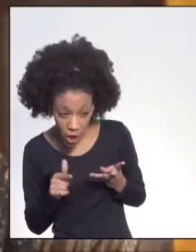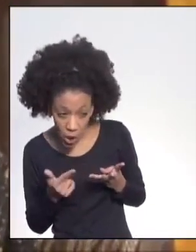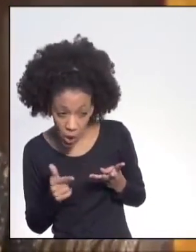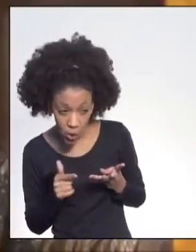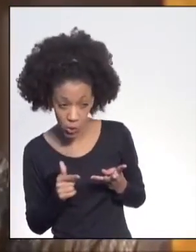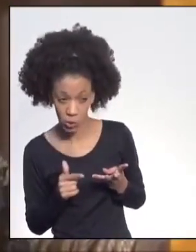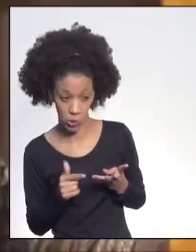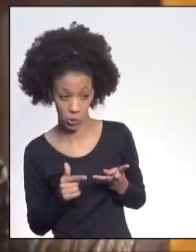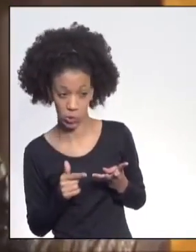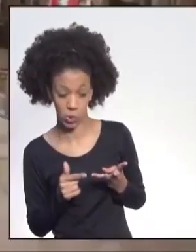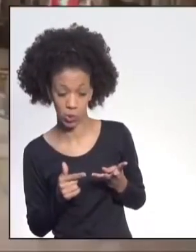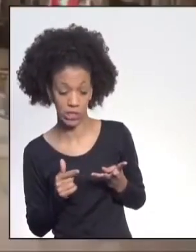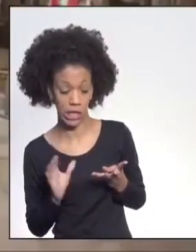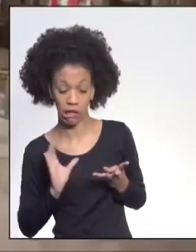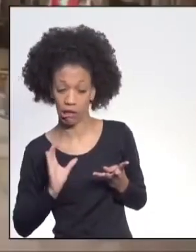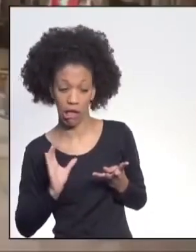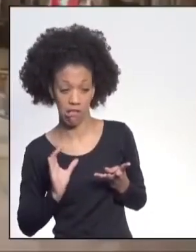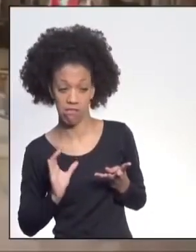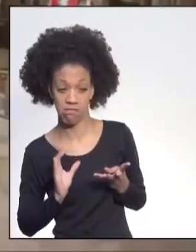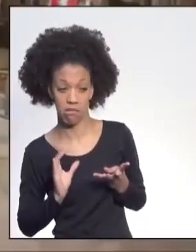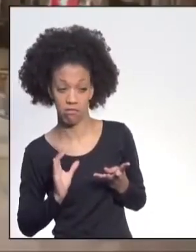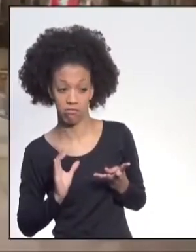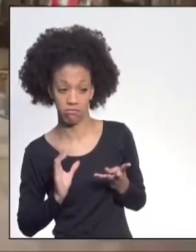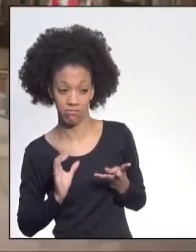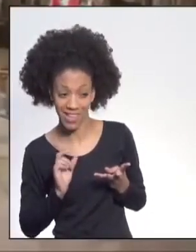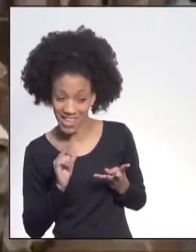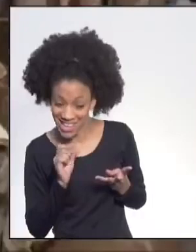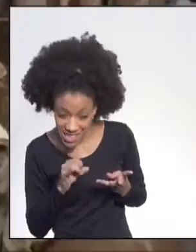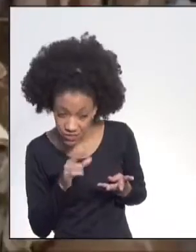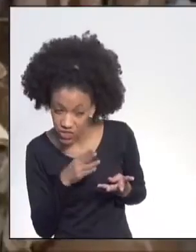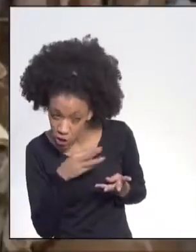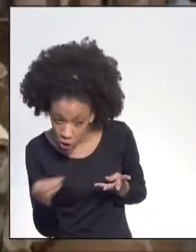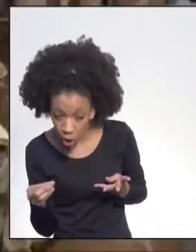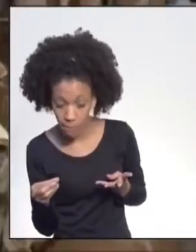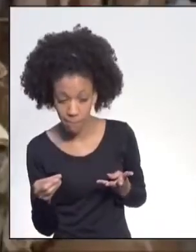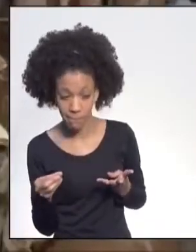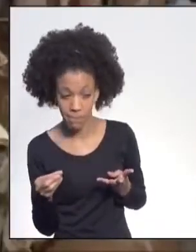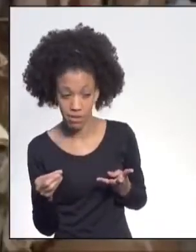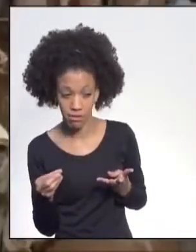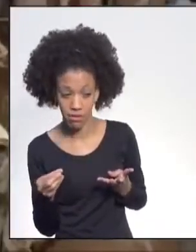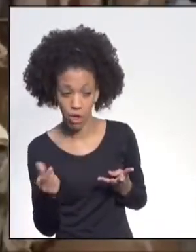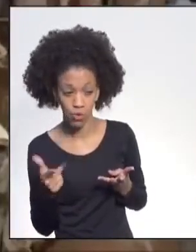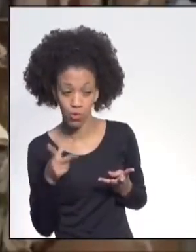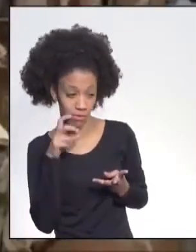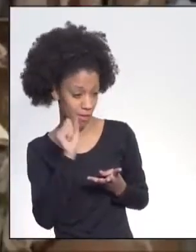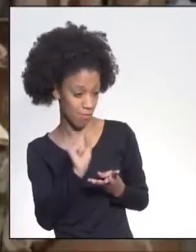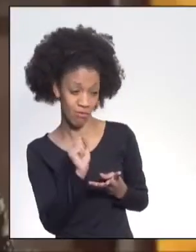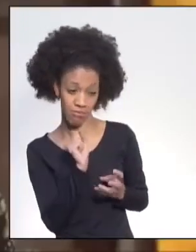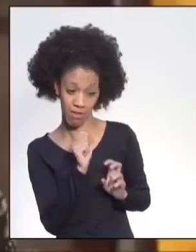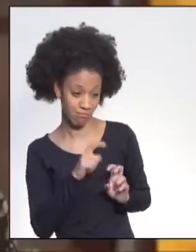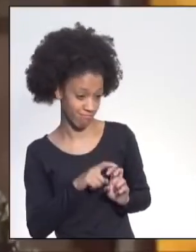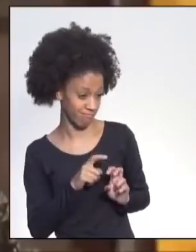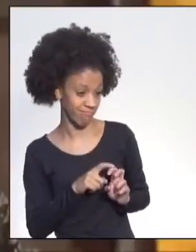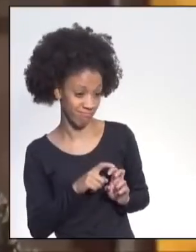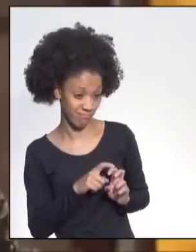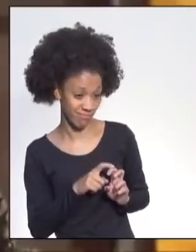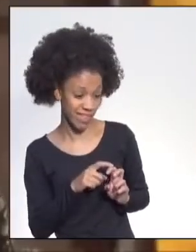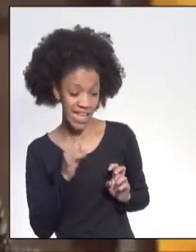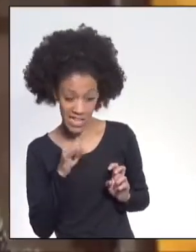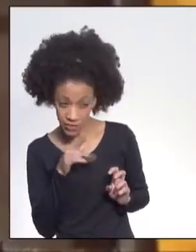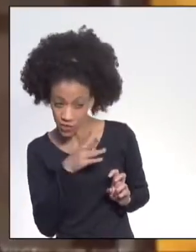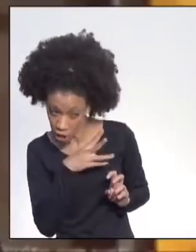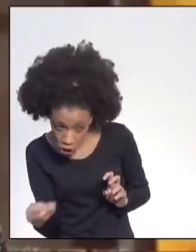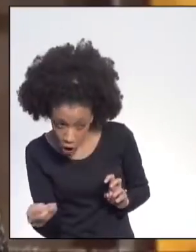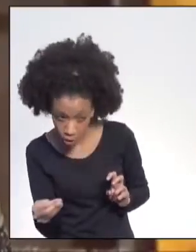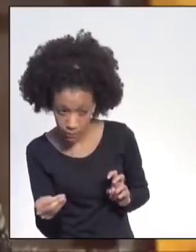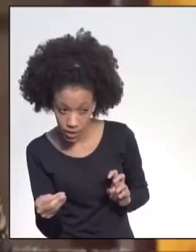a pas de richesse. não tem riqueza. Sans vous la cause, Sem você, causa, il n'y a pas de pouvoir. não tem poder. Sans vous la cause, Sem você, causa, il